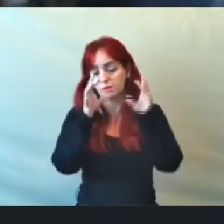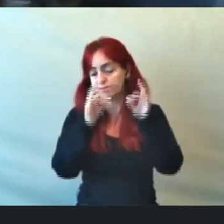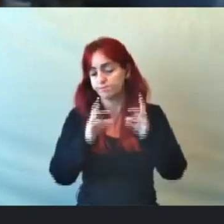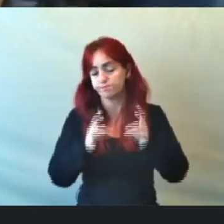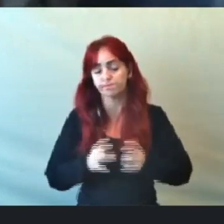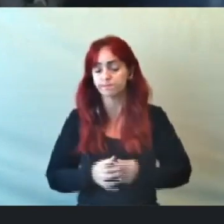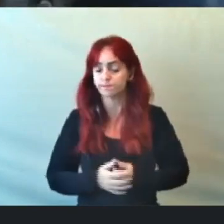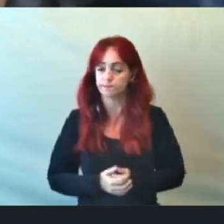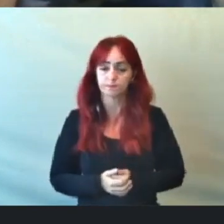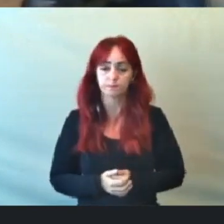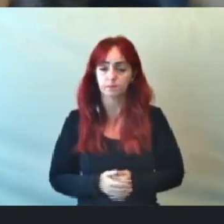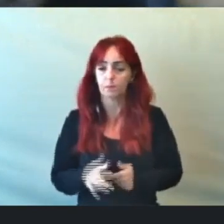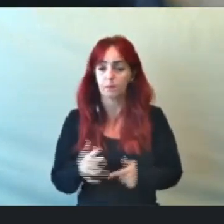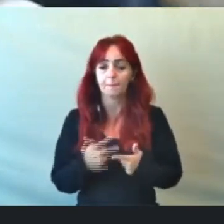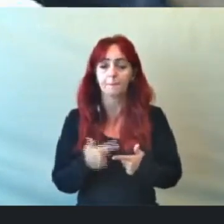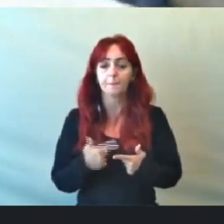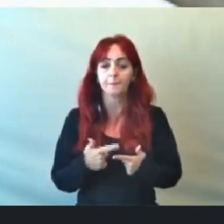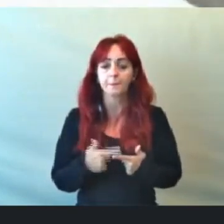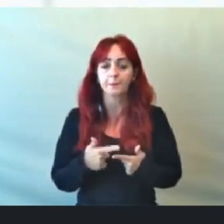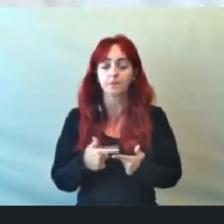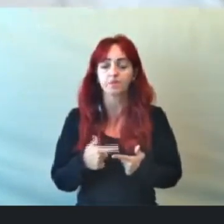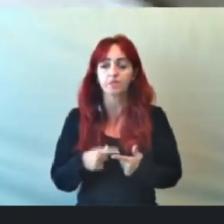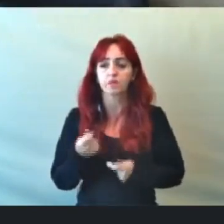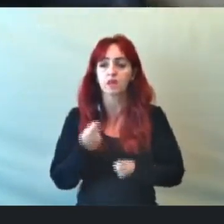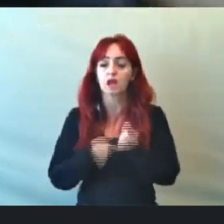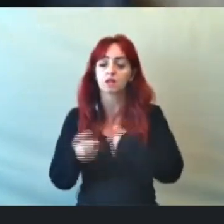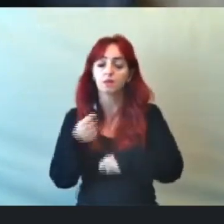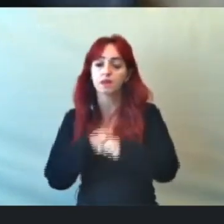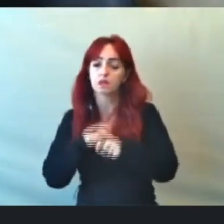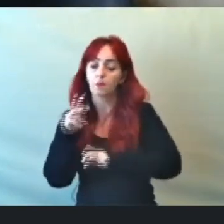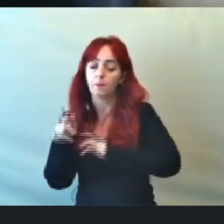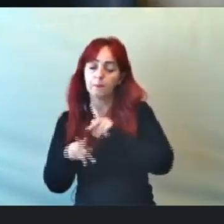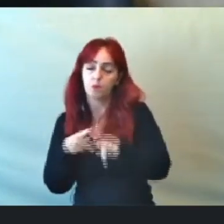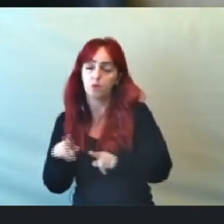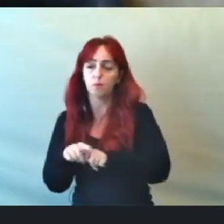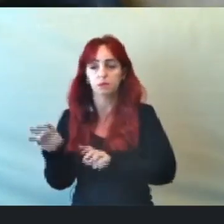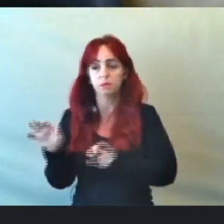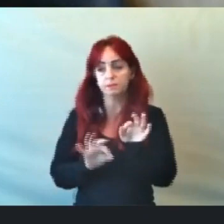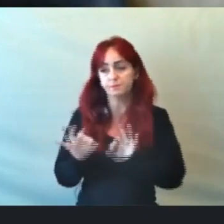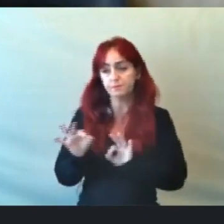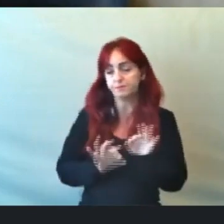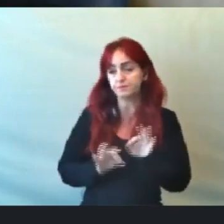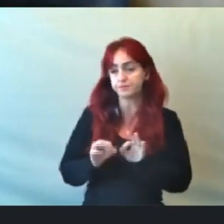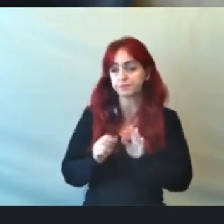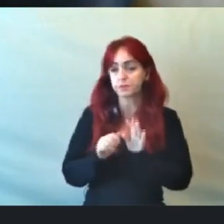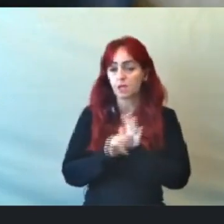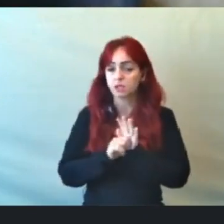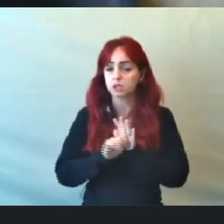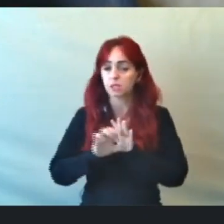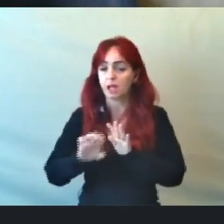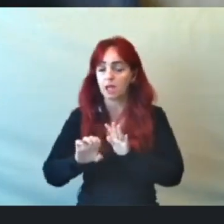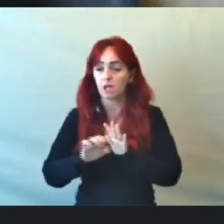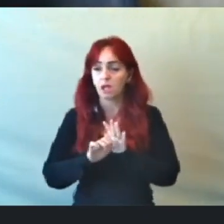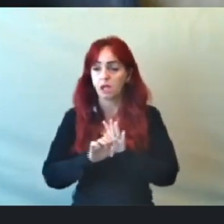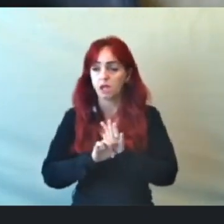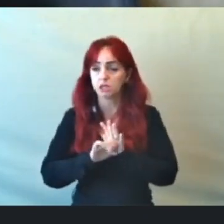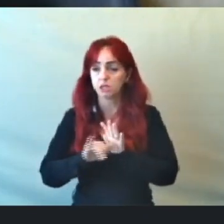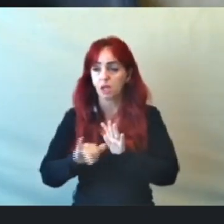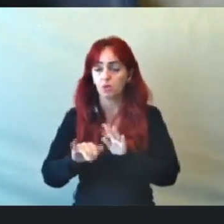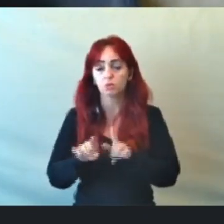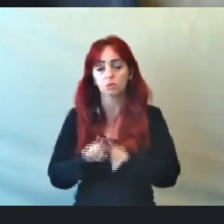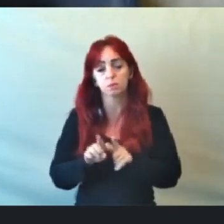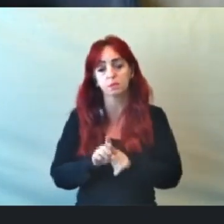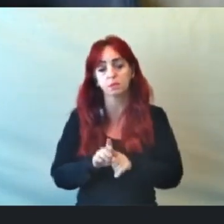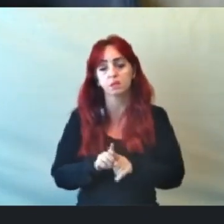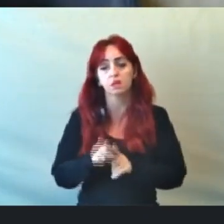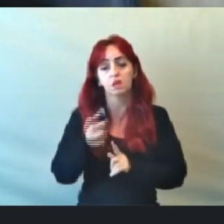da administração pública, da organização de editais e esse tipo de coisa, e do interesse do mercado.